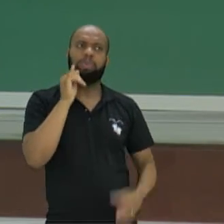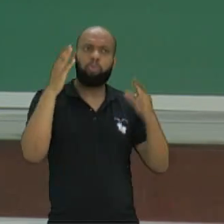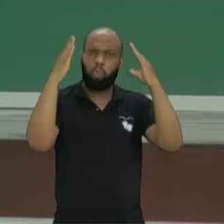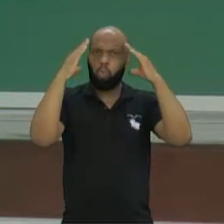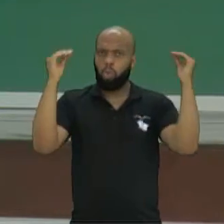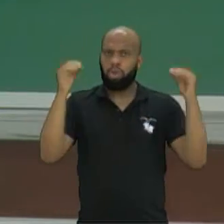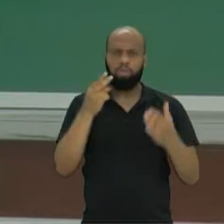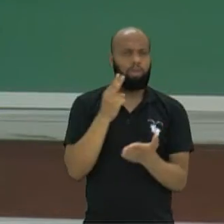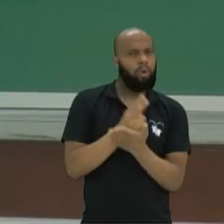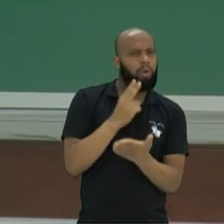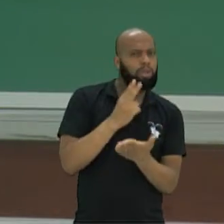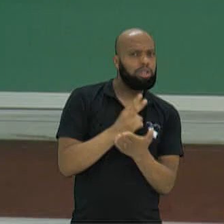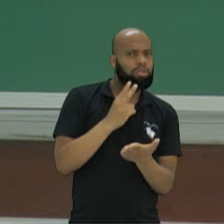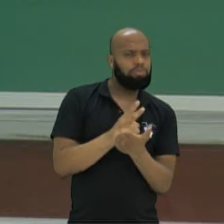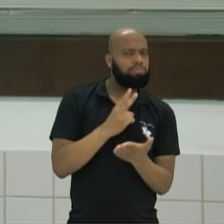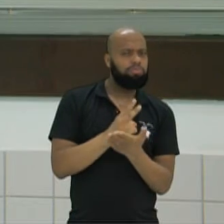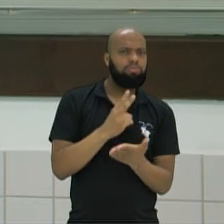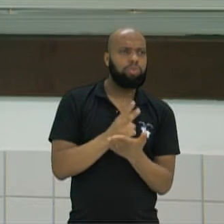tivessem continuado,